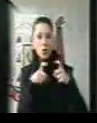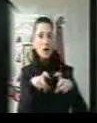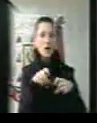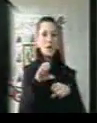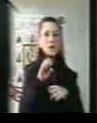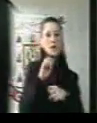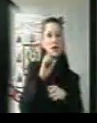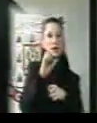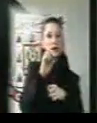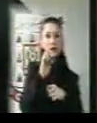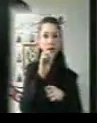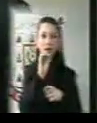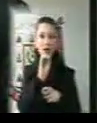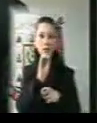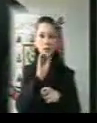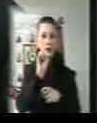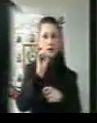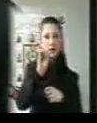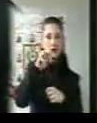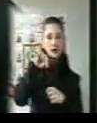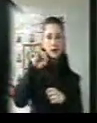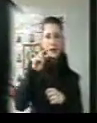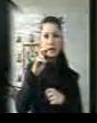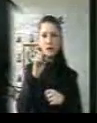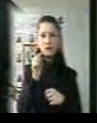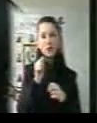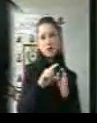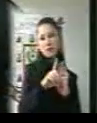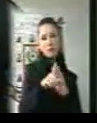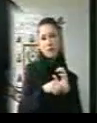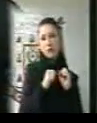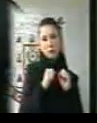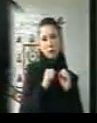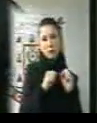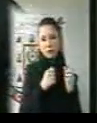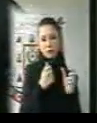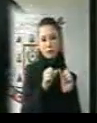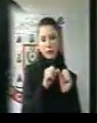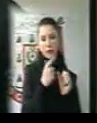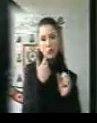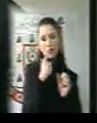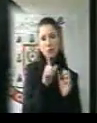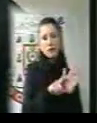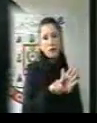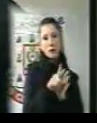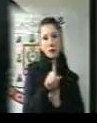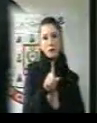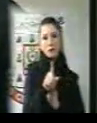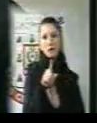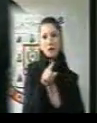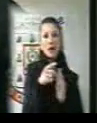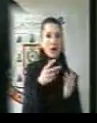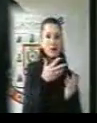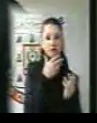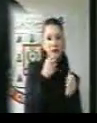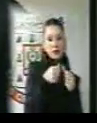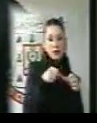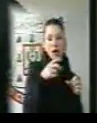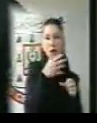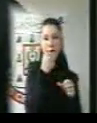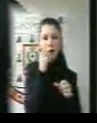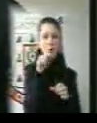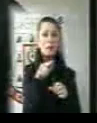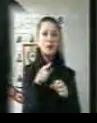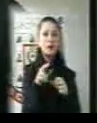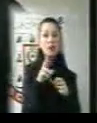senhor discorrer das duas situações, eu posso refazer as perguntas para que o senhor possa responder, tá, em função do objeto que